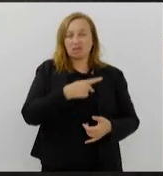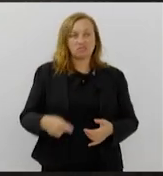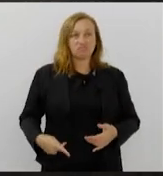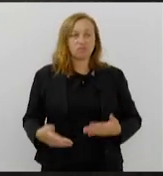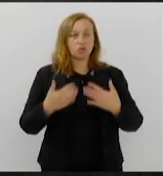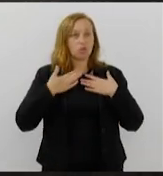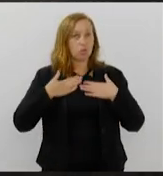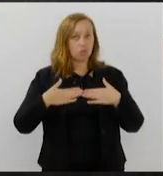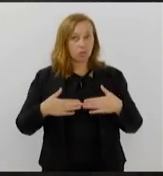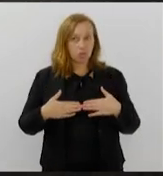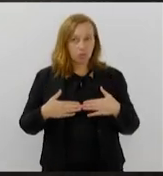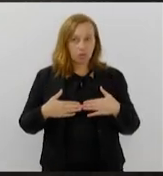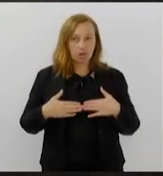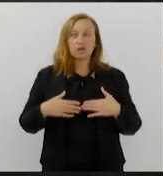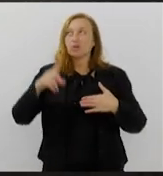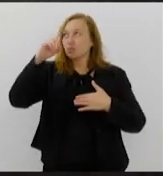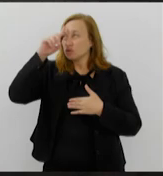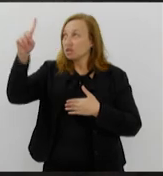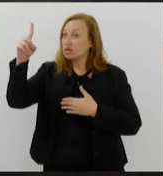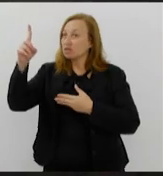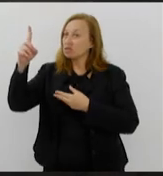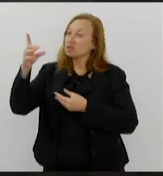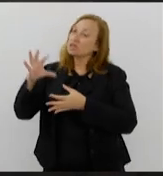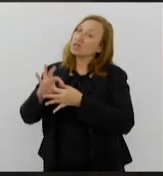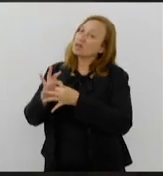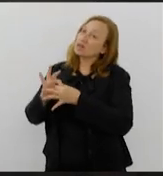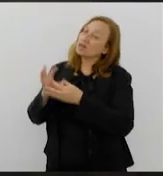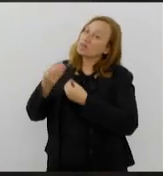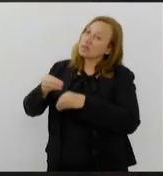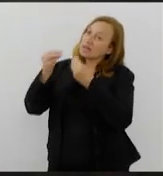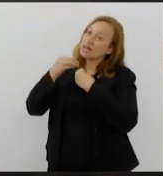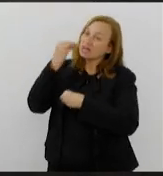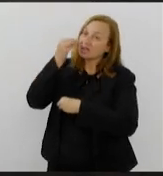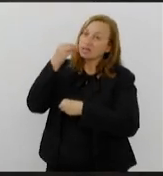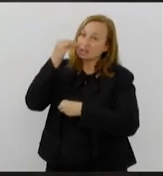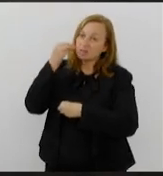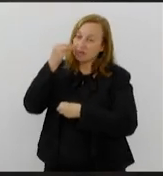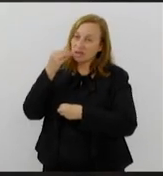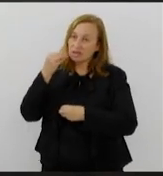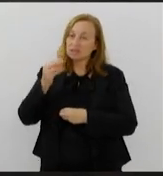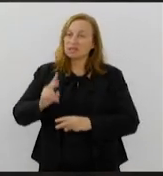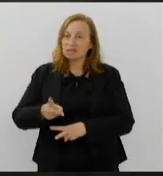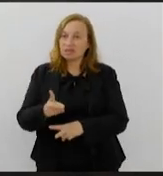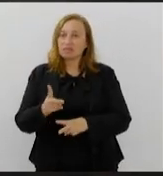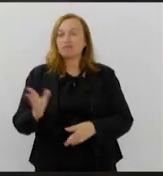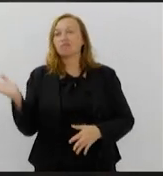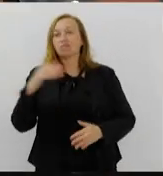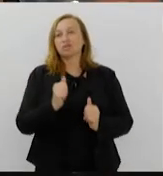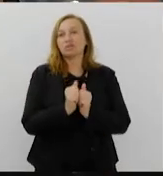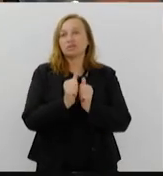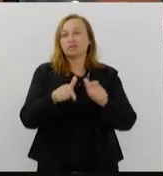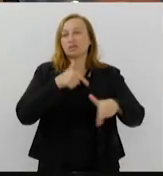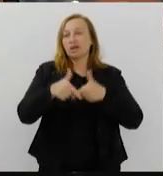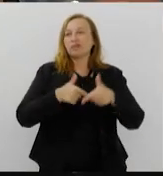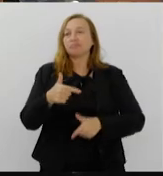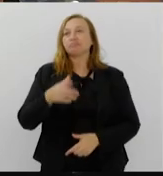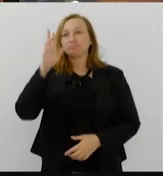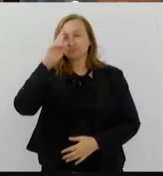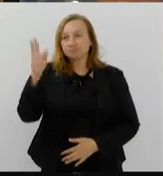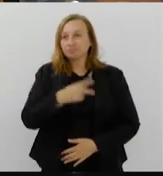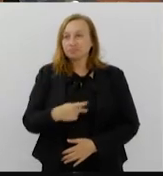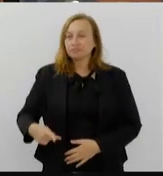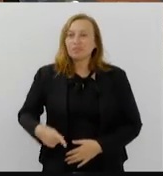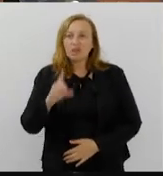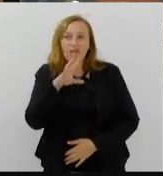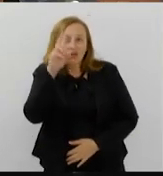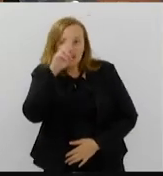e orgulho por Deus ter me permitido continuar com a minha essência de sempre. Tá? Vamos presidente, seguir a pauta e vamos trabalhar. Presidente, só lembrar que